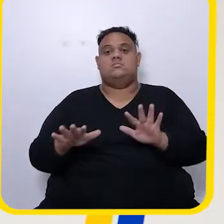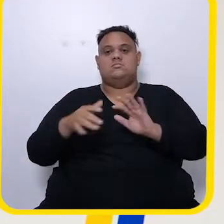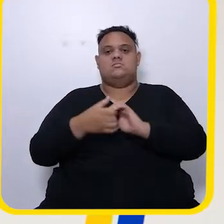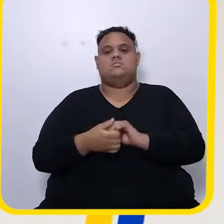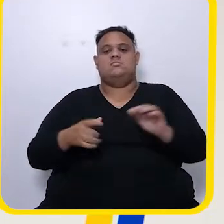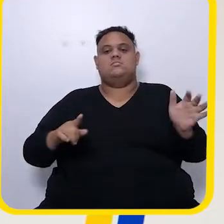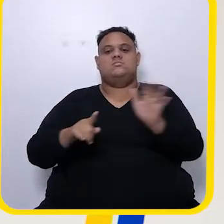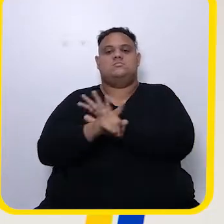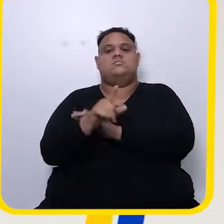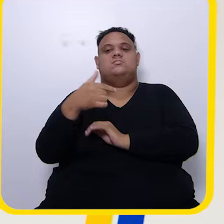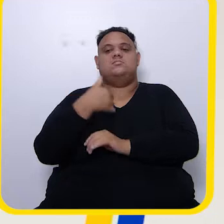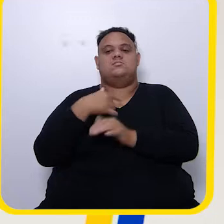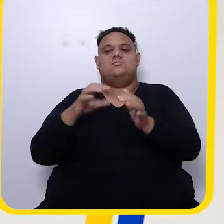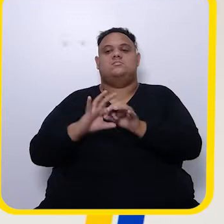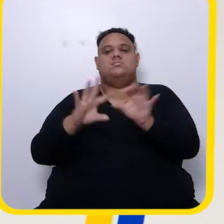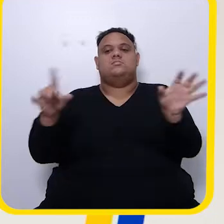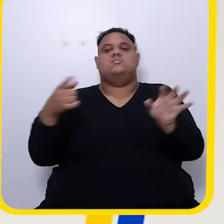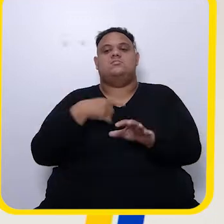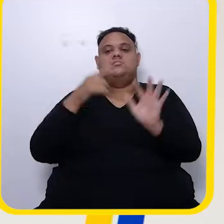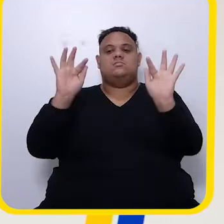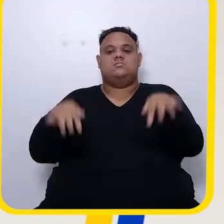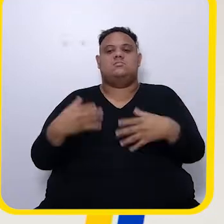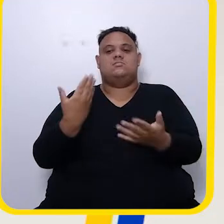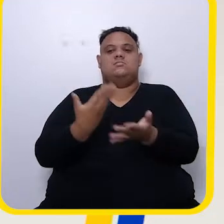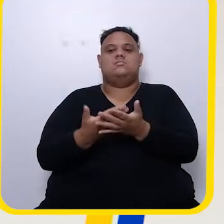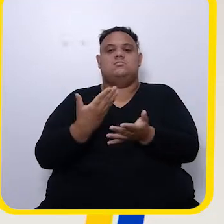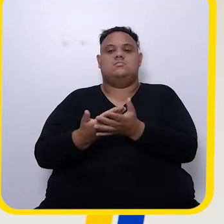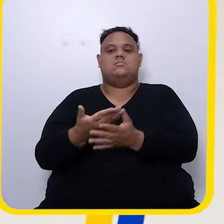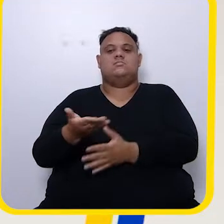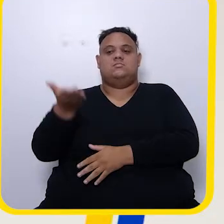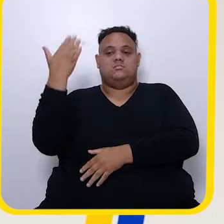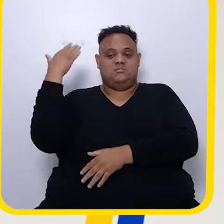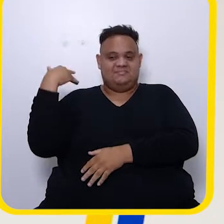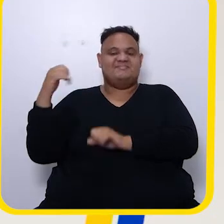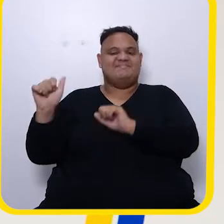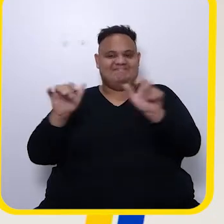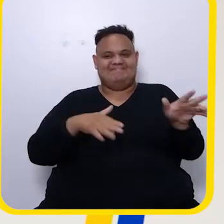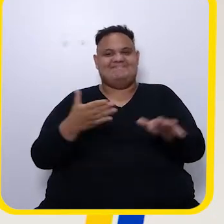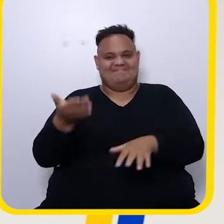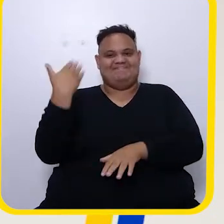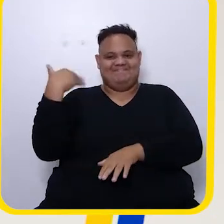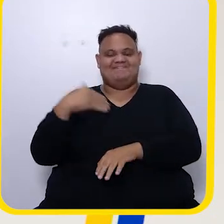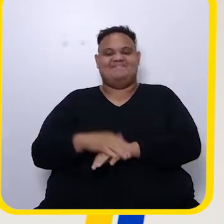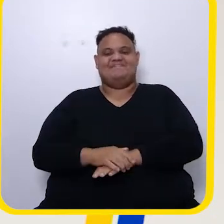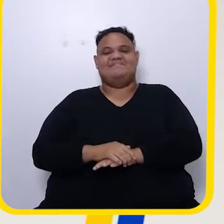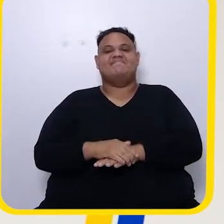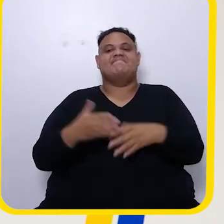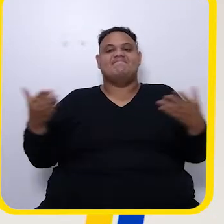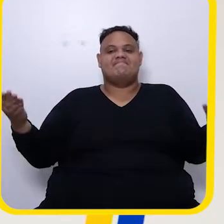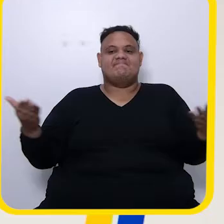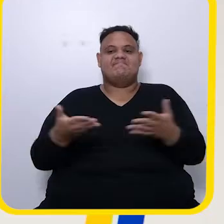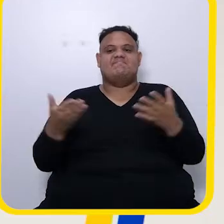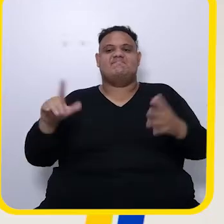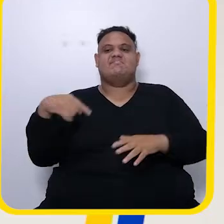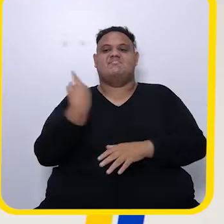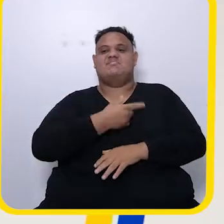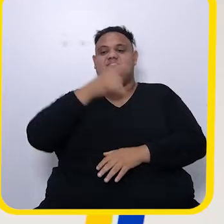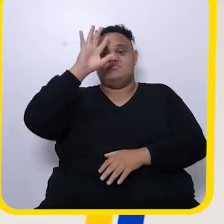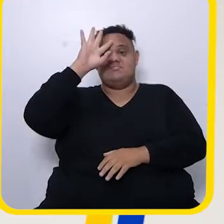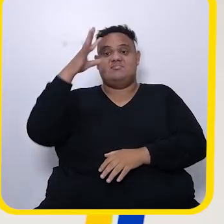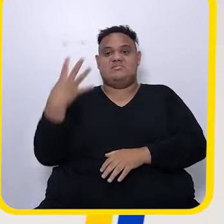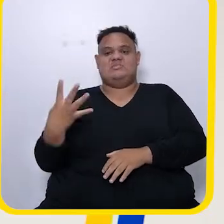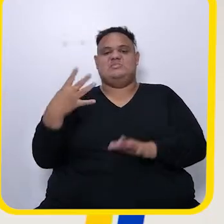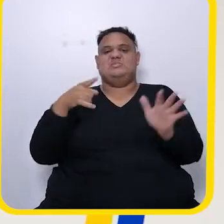foi a questão que eu deixei para vocês aí no finalzinho da aula da semana passada. E aí a gente vai agora resolver essa